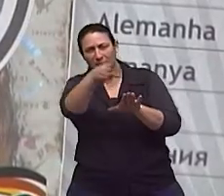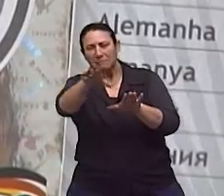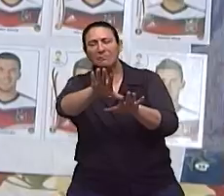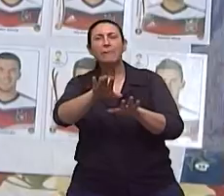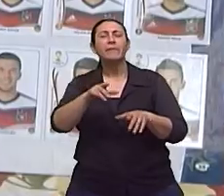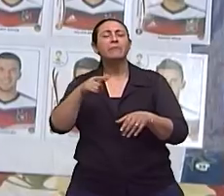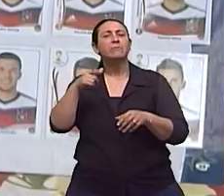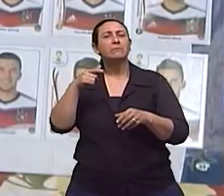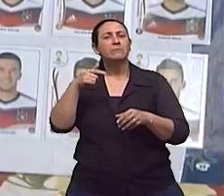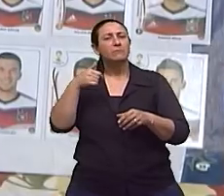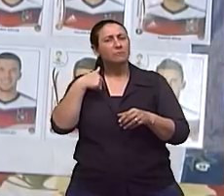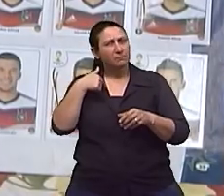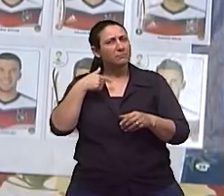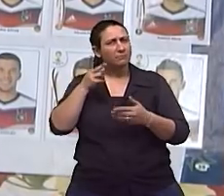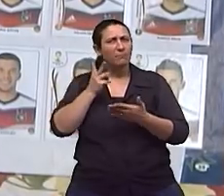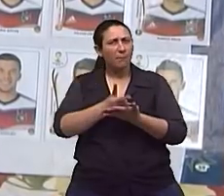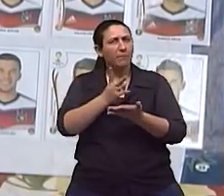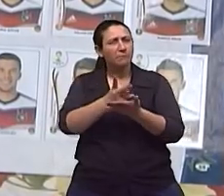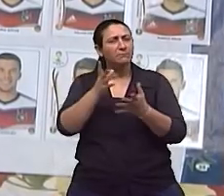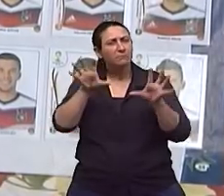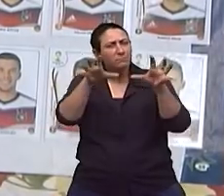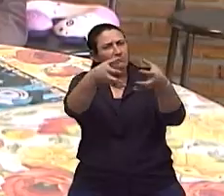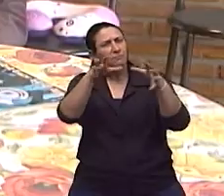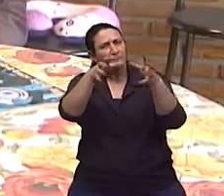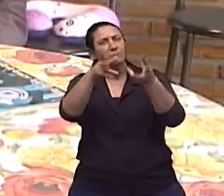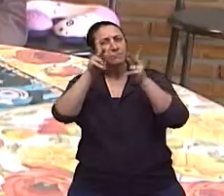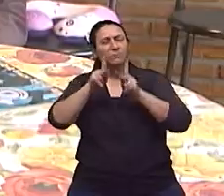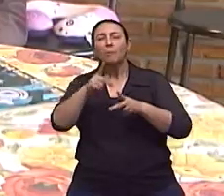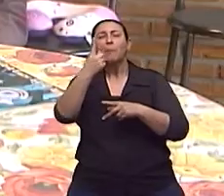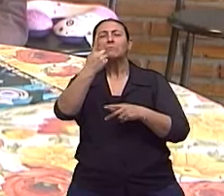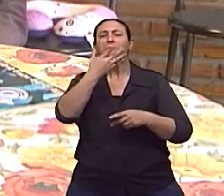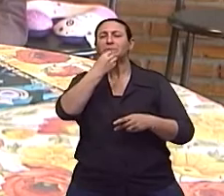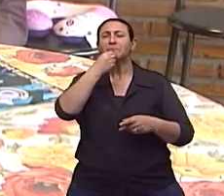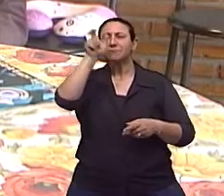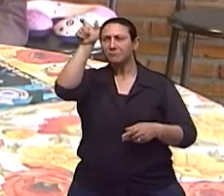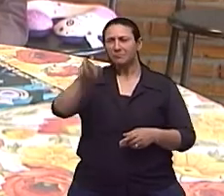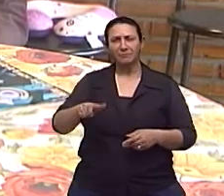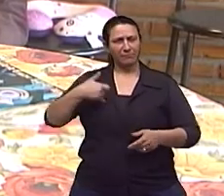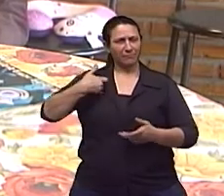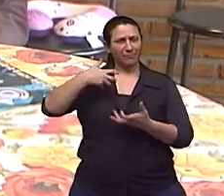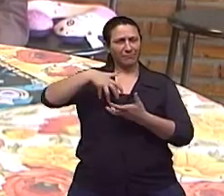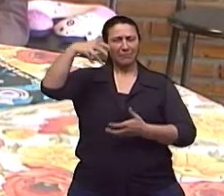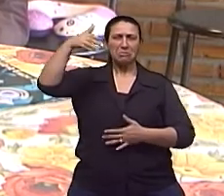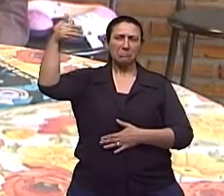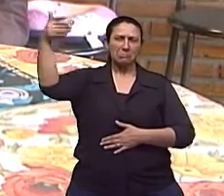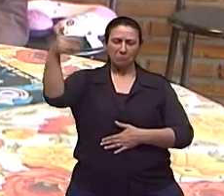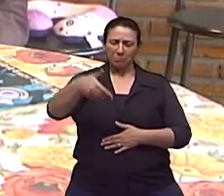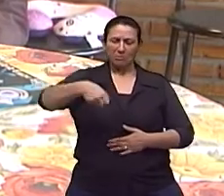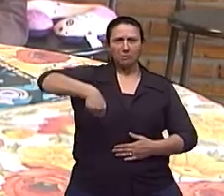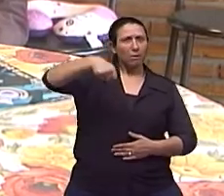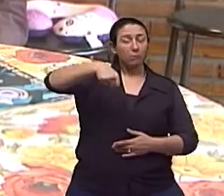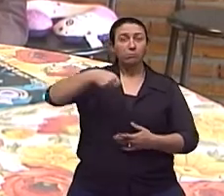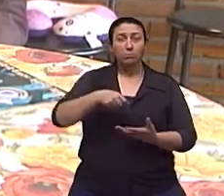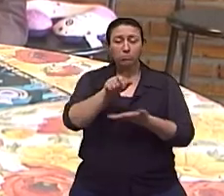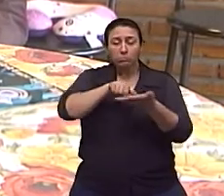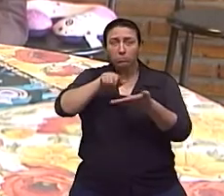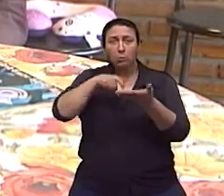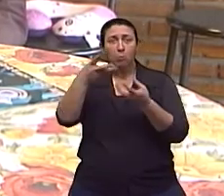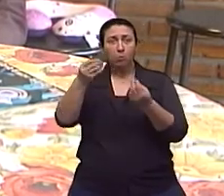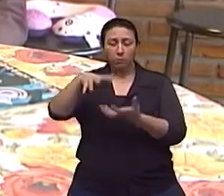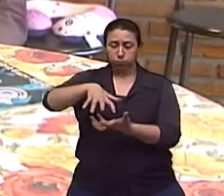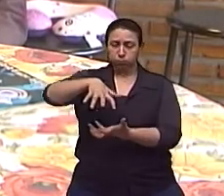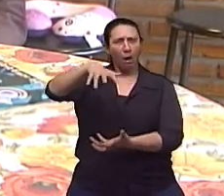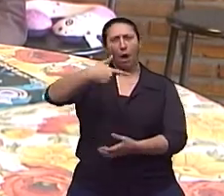sempre segui o pessoal pensamento senhor lá com duas aqui ó Olá boa tarde figurinha